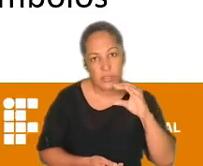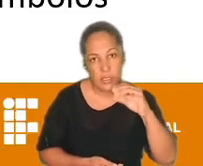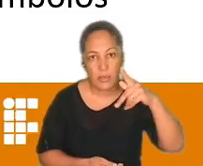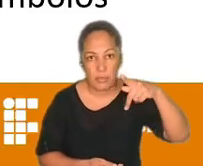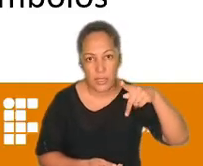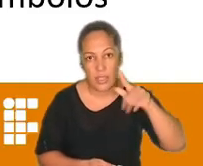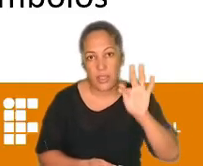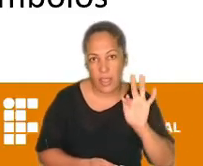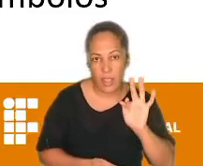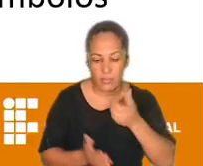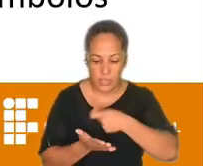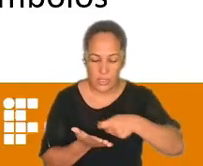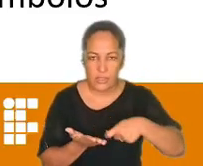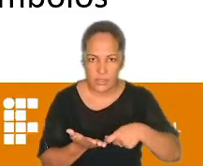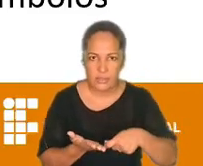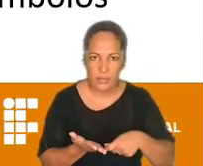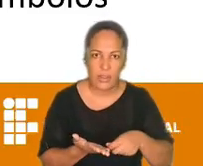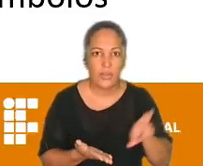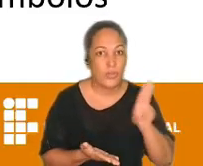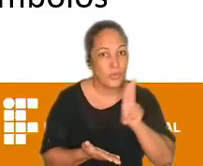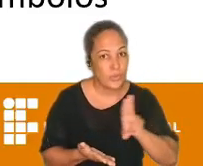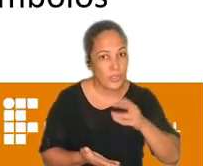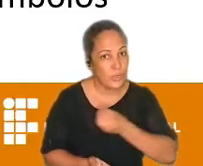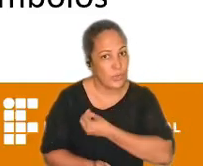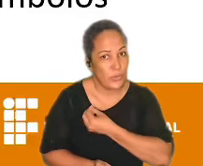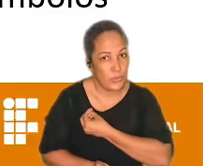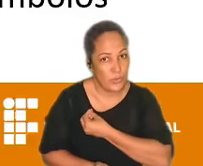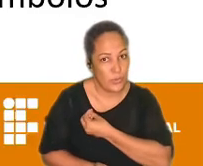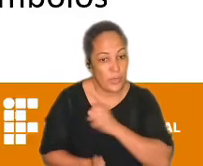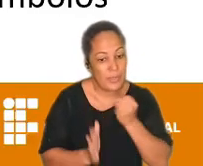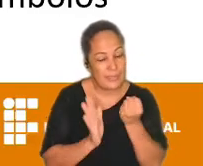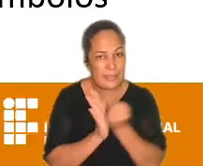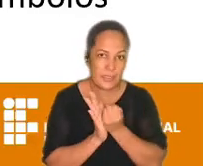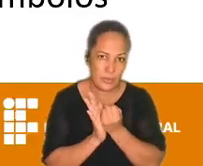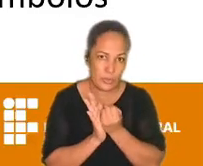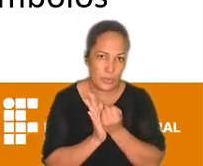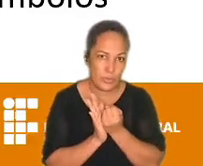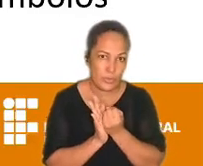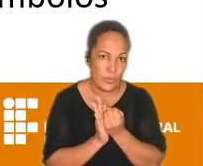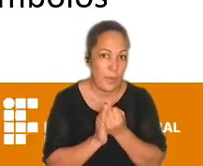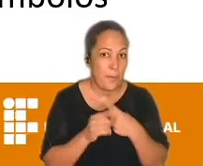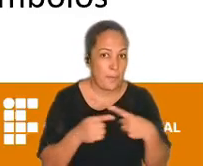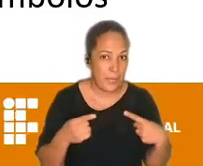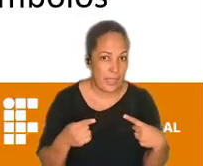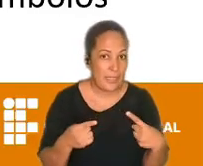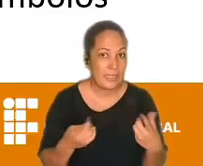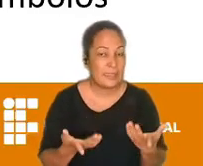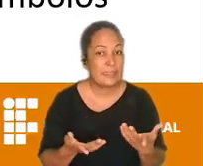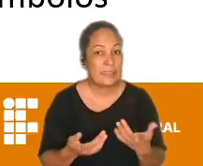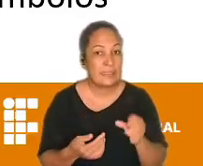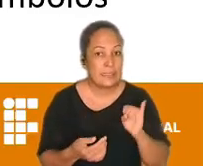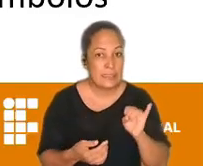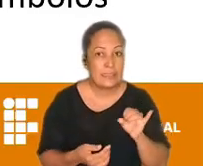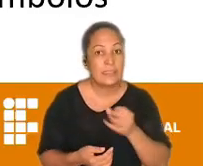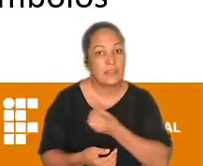o CPF, o número mais símbolos. Nesse caso, apesar de CPF ser número, se